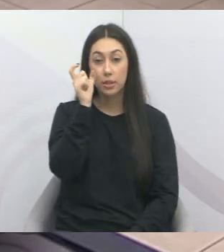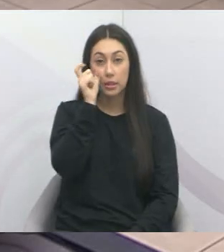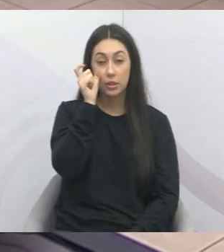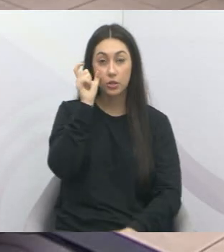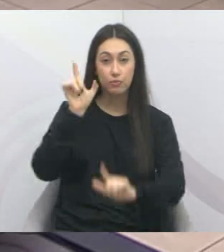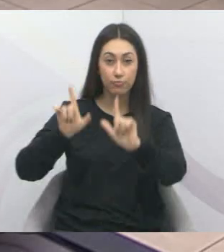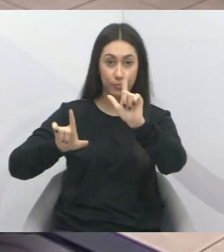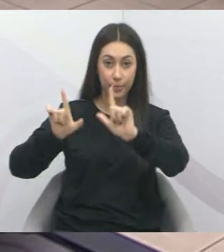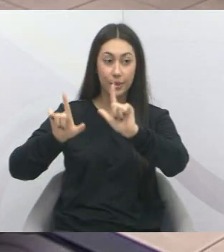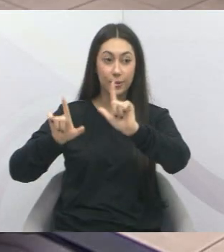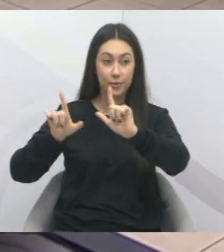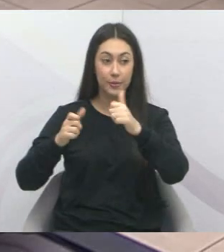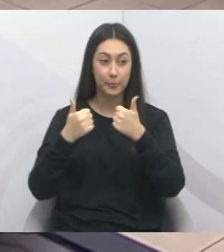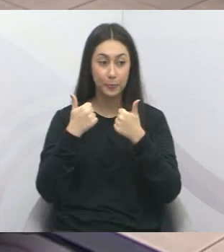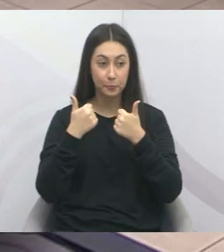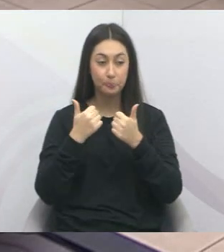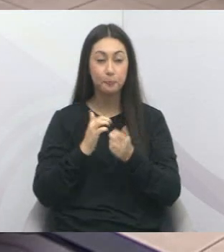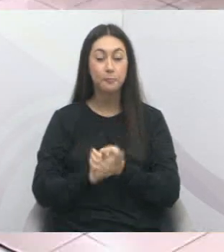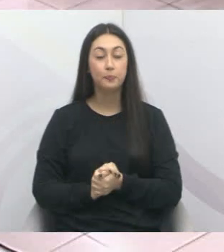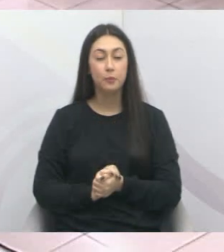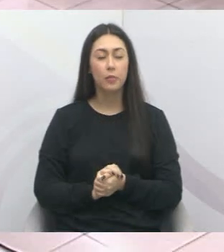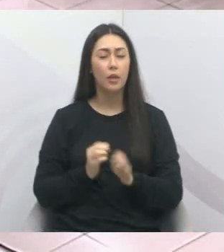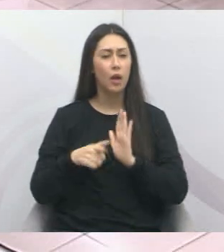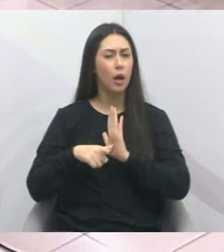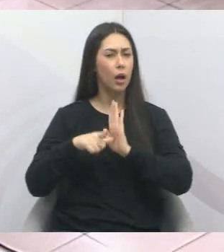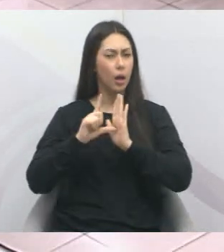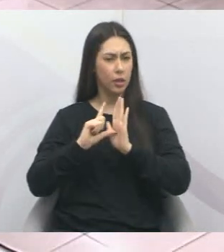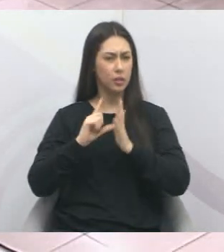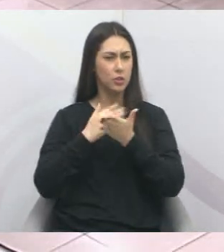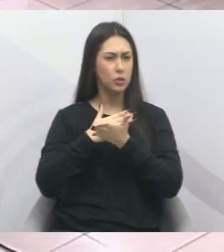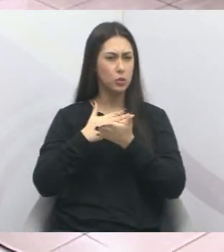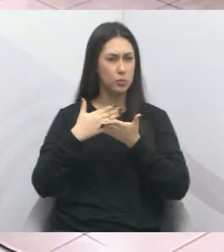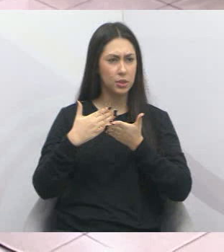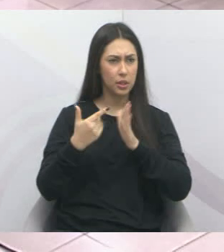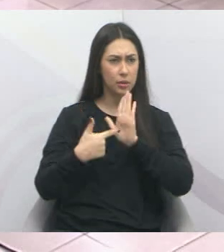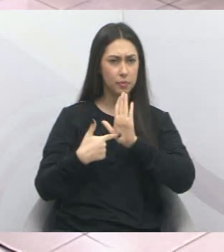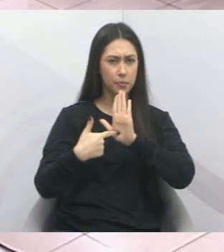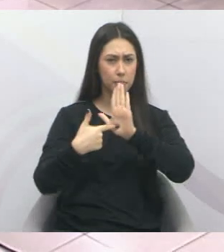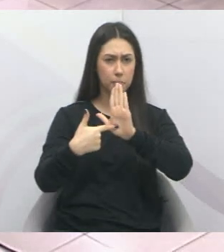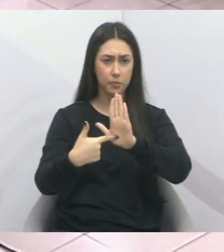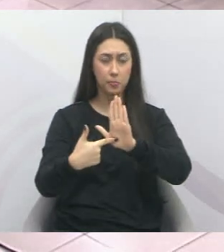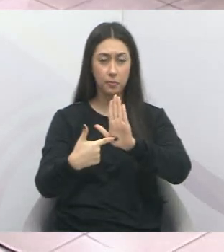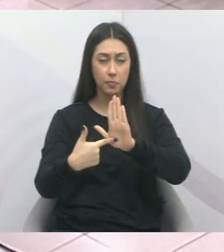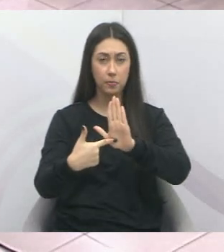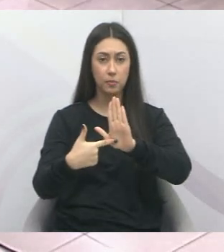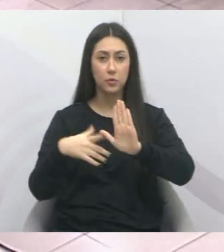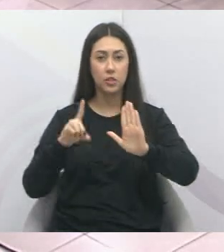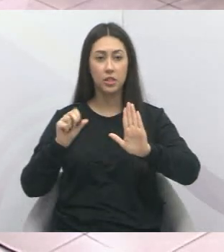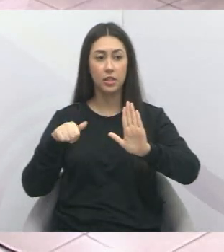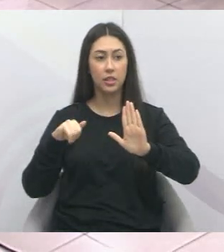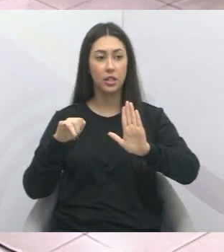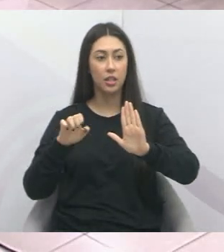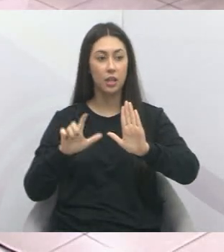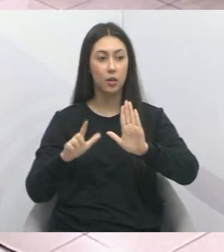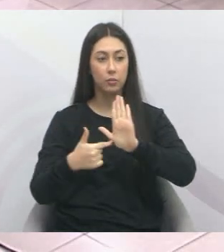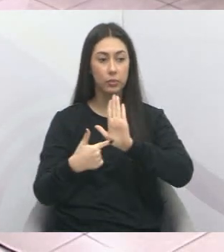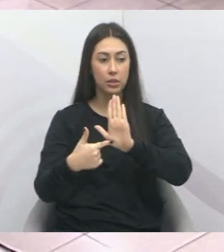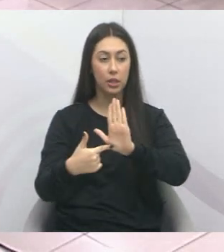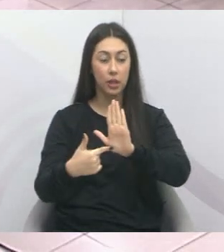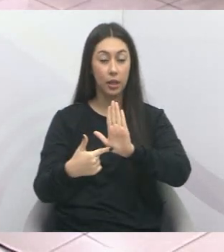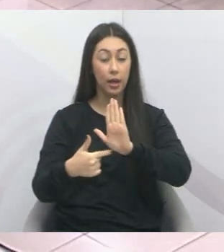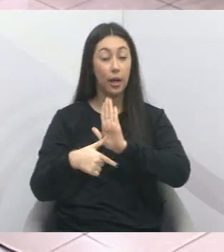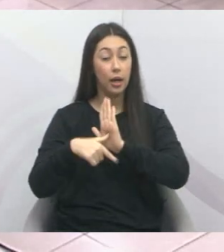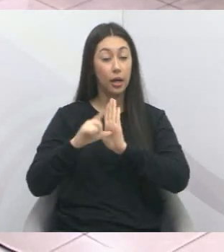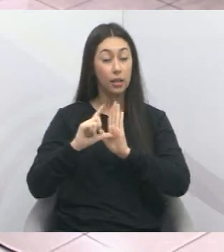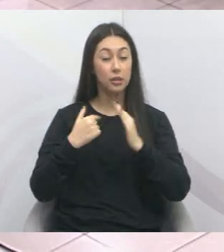TV Câmara, né? Antes do Daniel começar a apresentação dele, eu queria